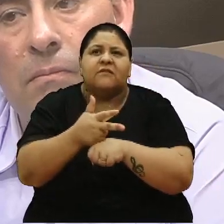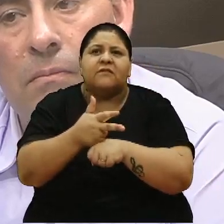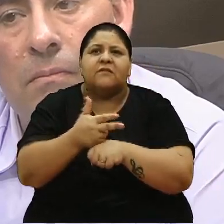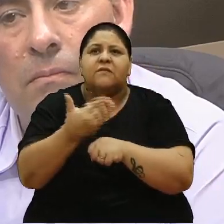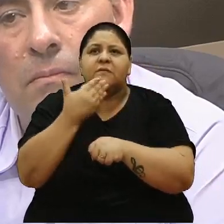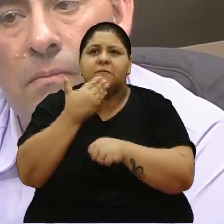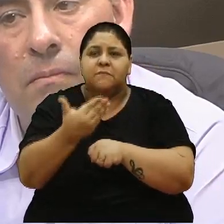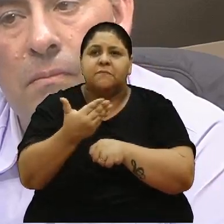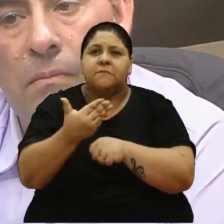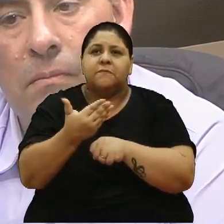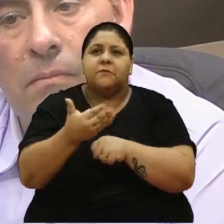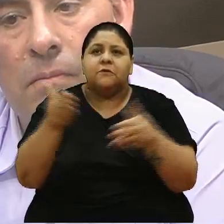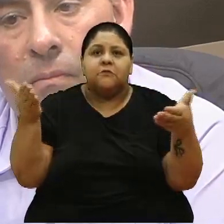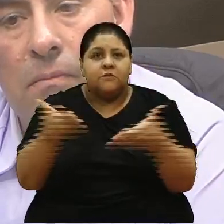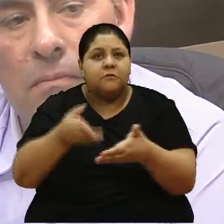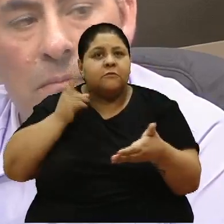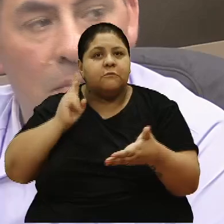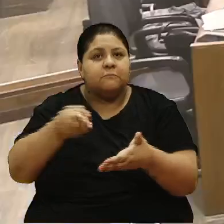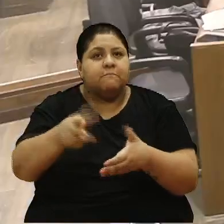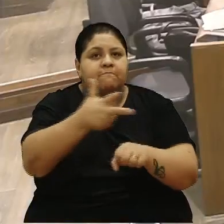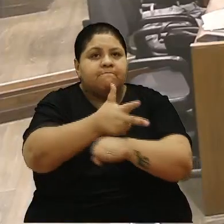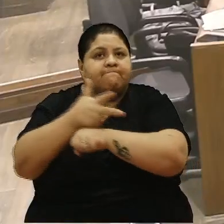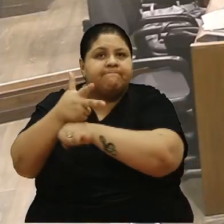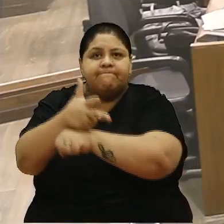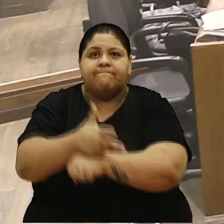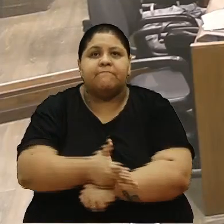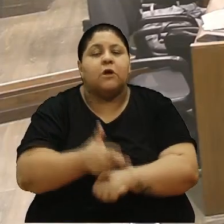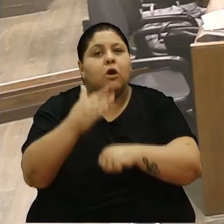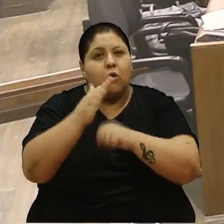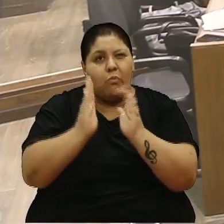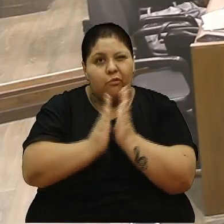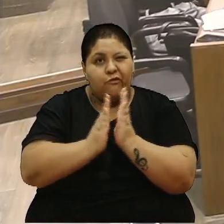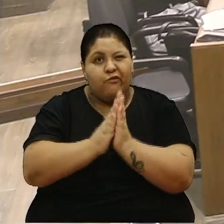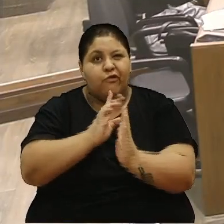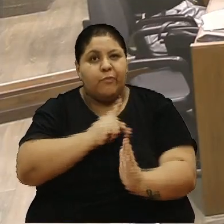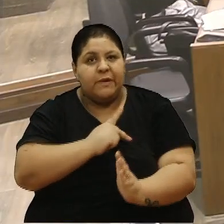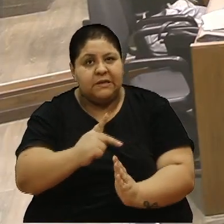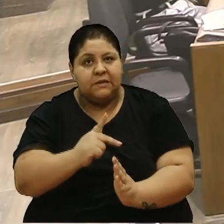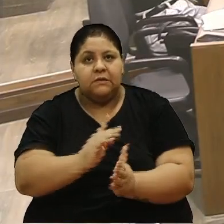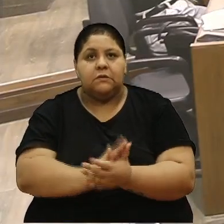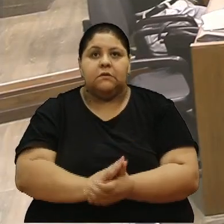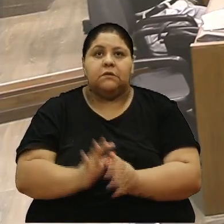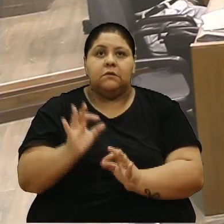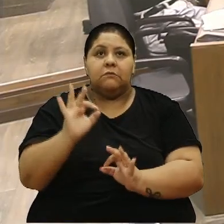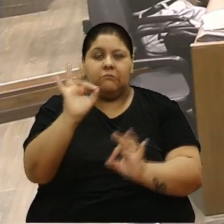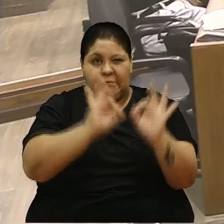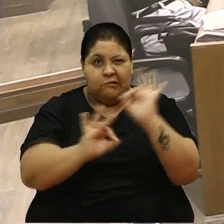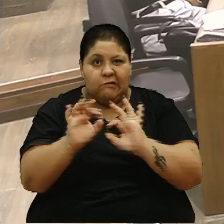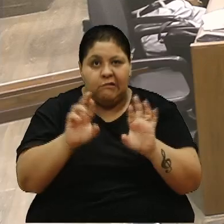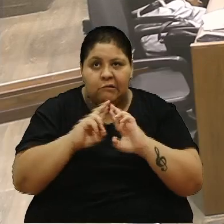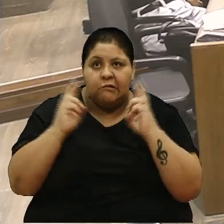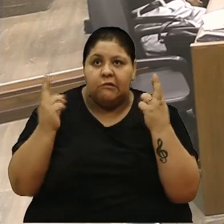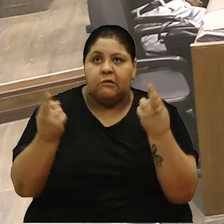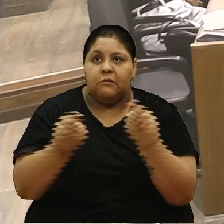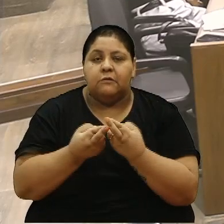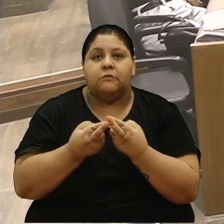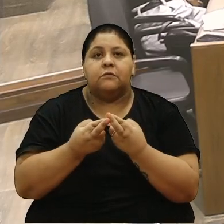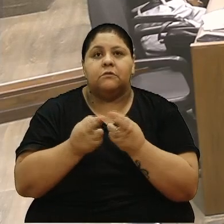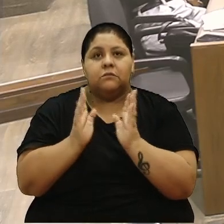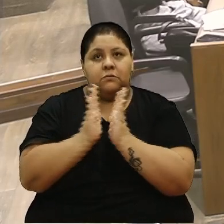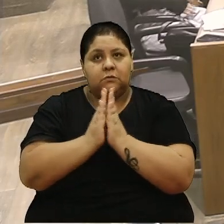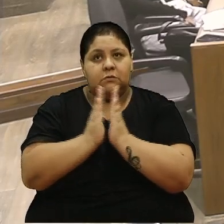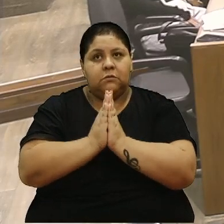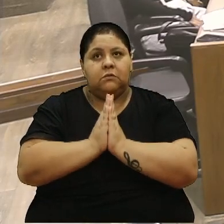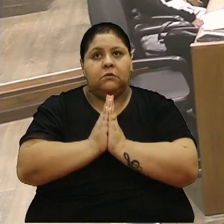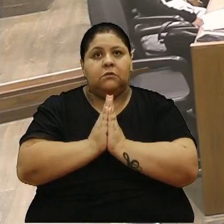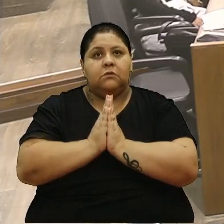que manter-se o tema. Já falei, vamos continuar fazendo Por gentileza, presidente. Por favor. Vamos manter a ordem na sessão. Eu vou usar o tempo de líder para falar o tempo inteiro, vai ser